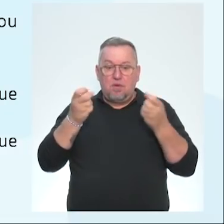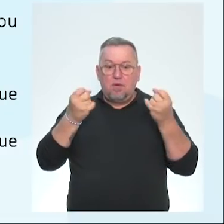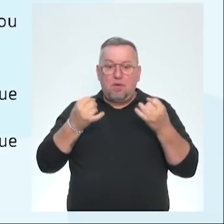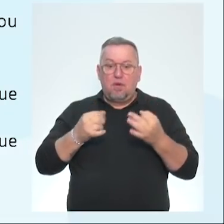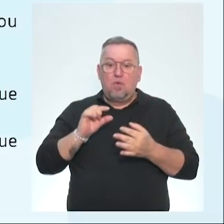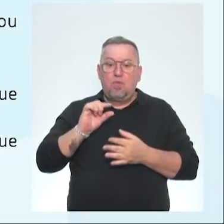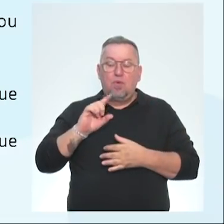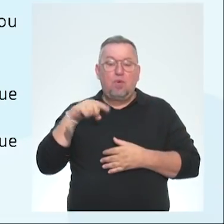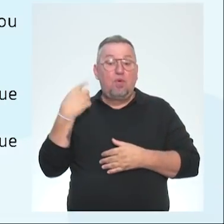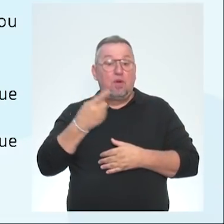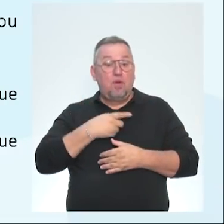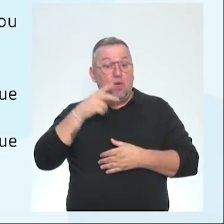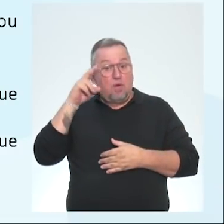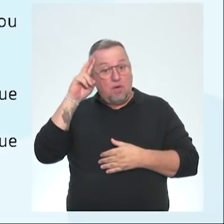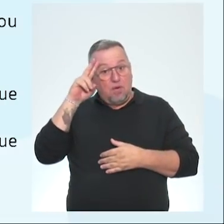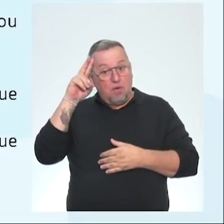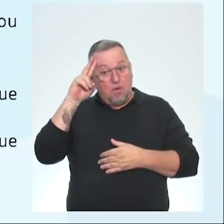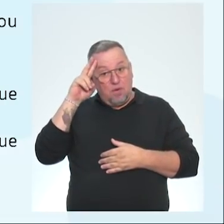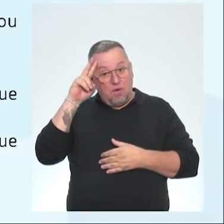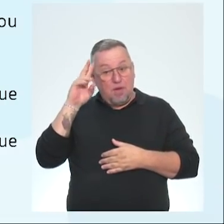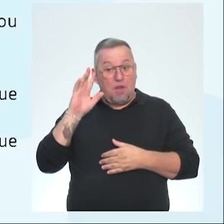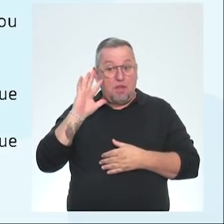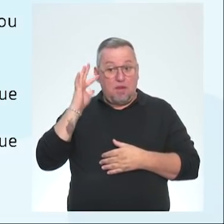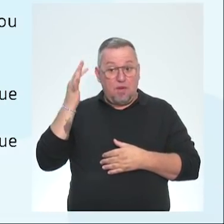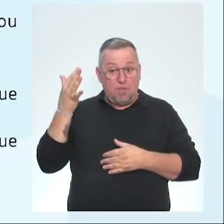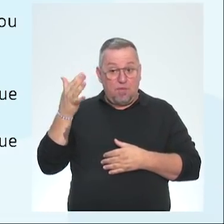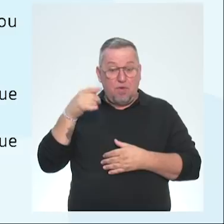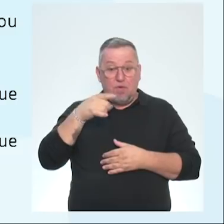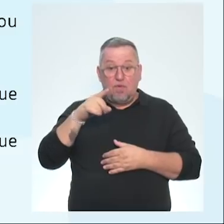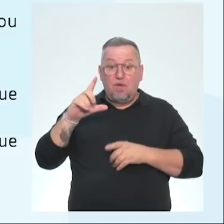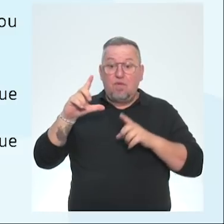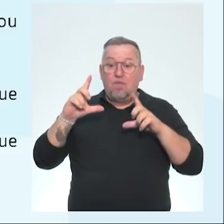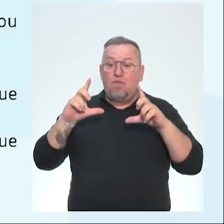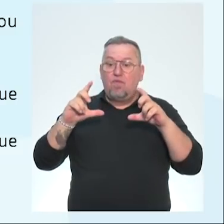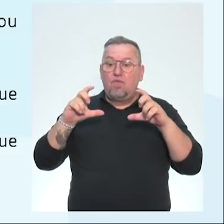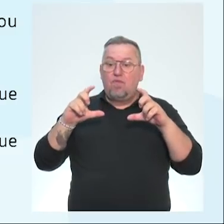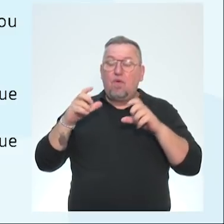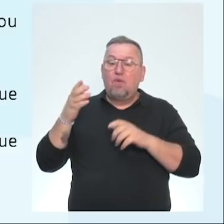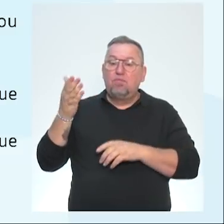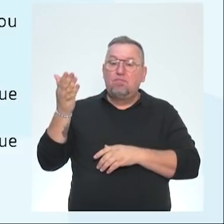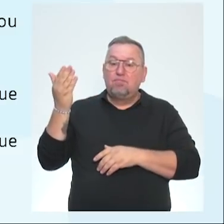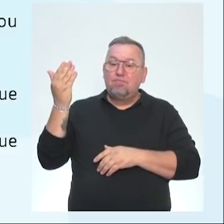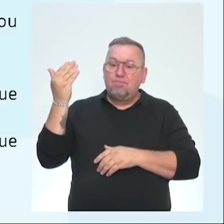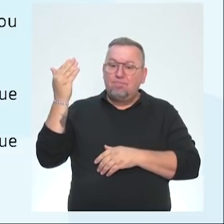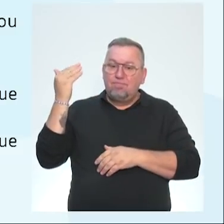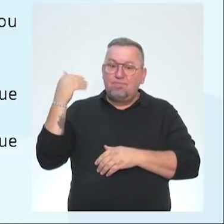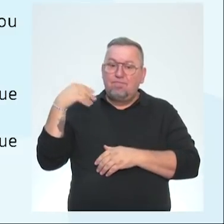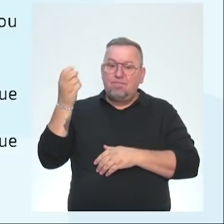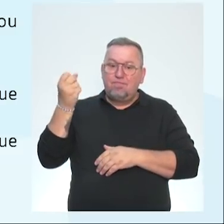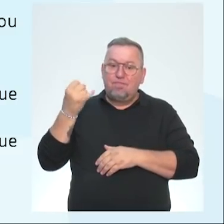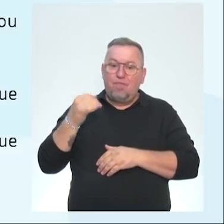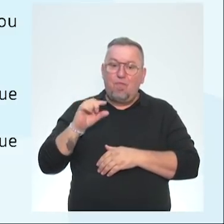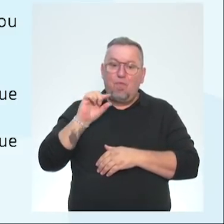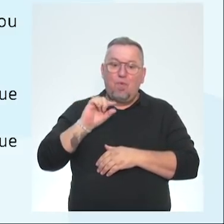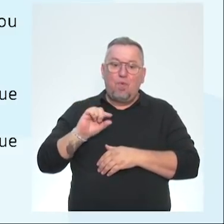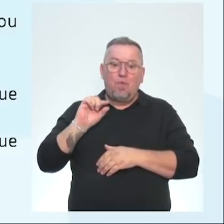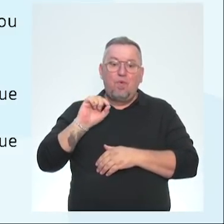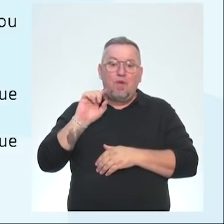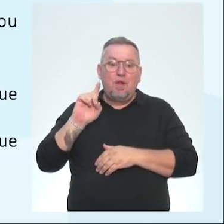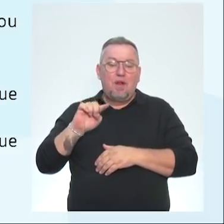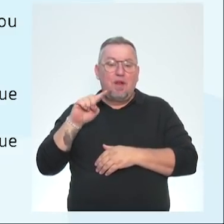nossa história? Então, de repente, a gente tem aí fotos antigas, né, que contam um pouco de quem a gente é, da